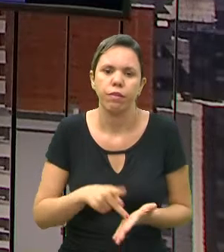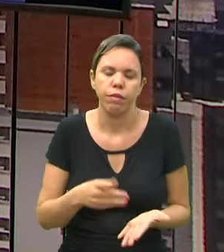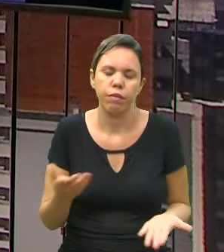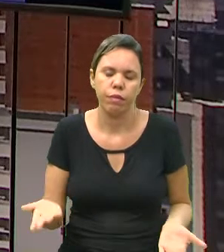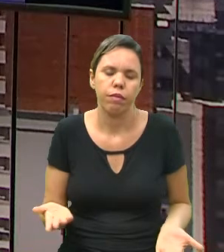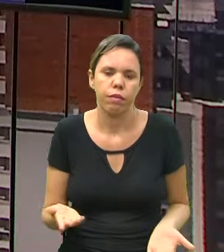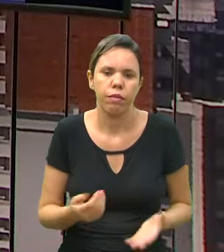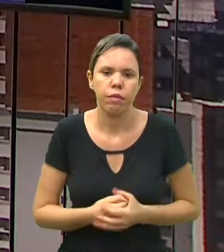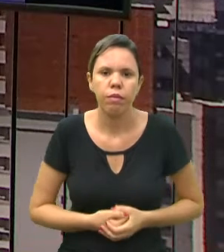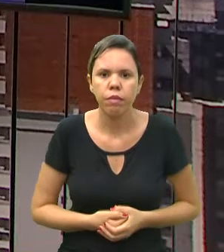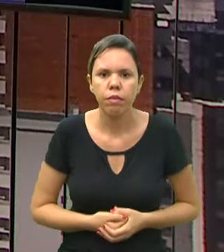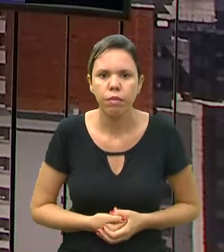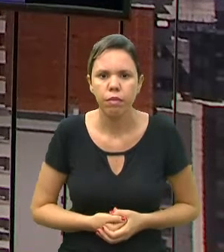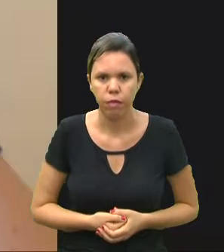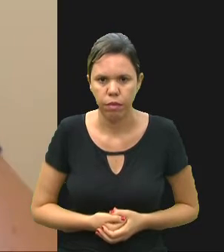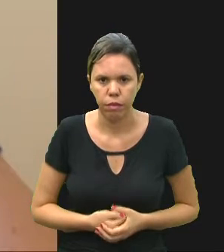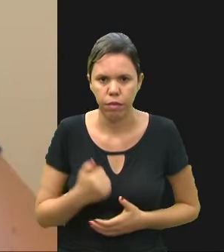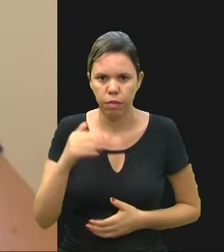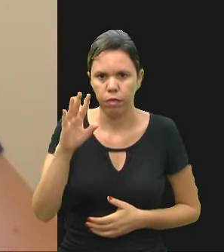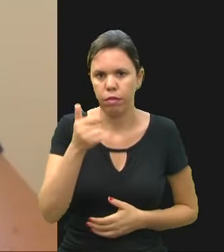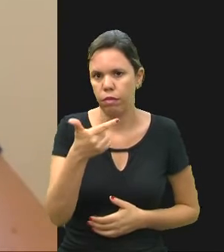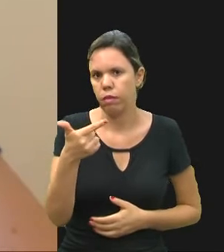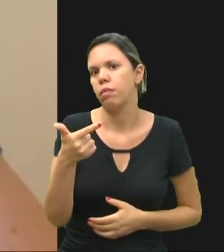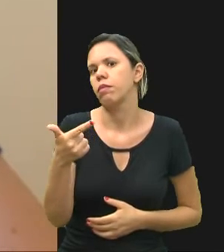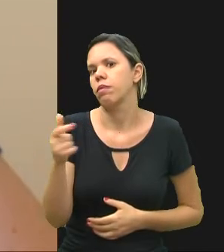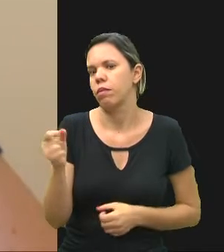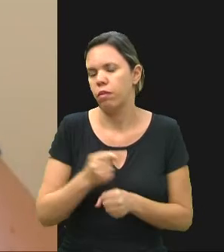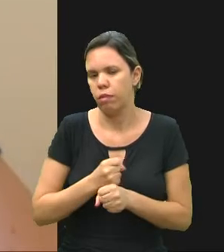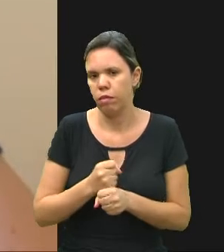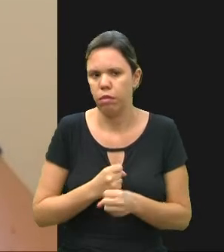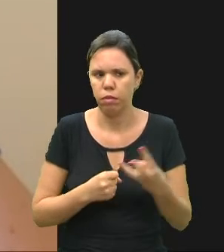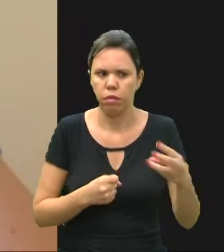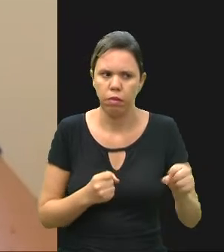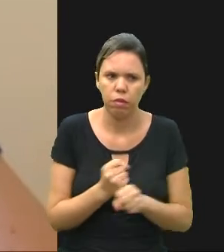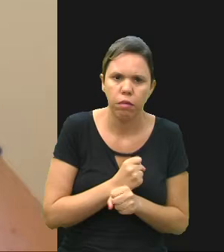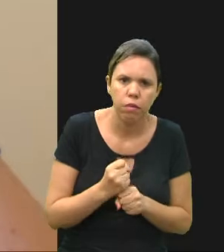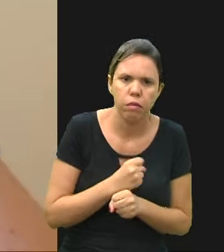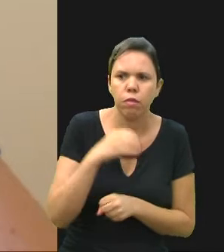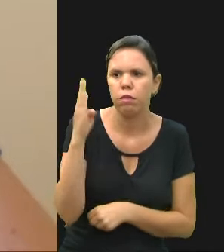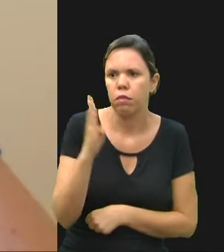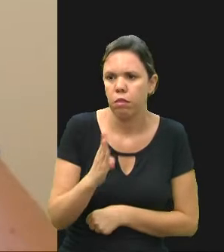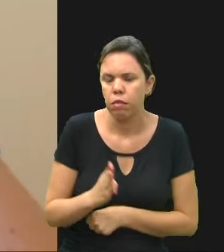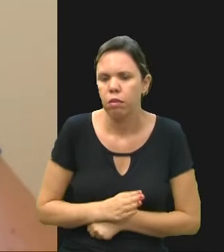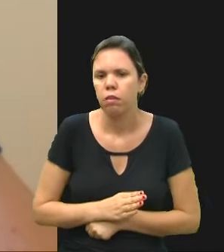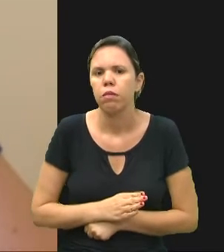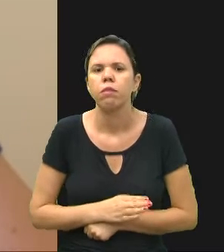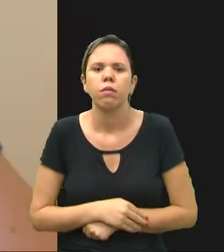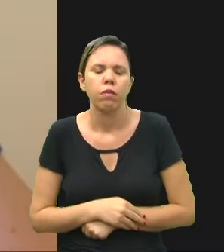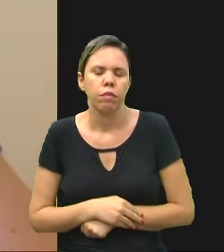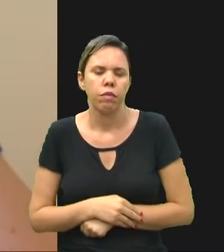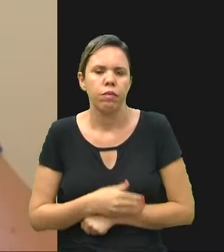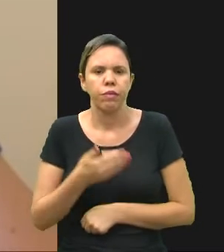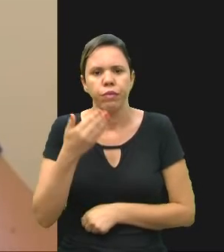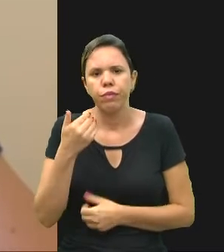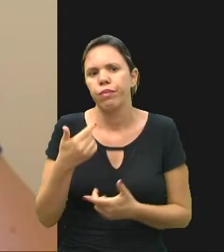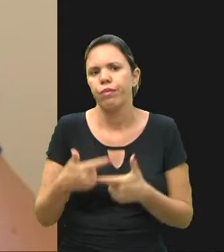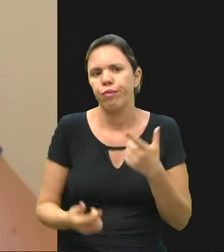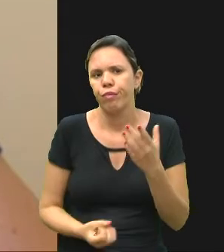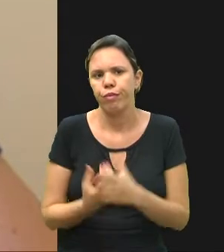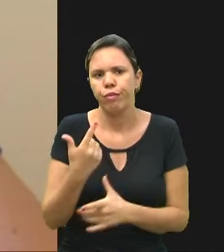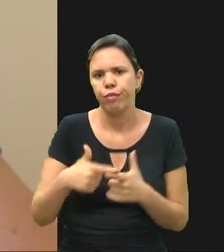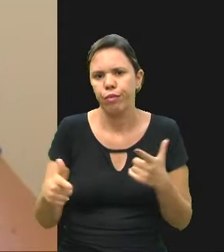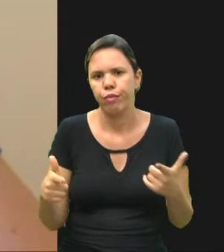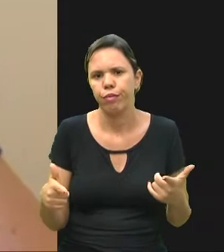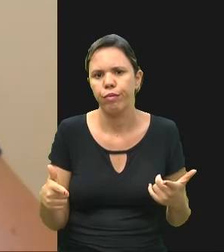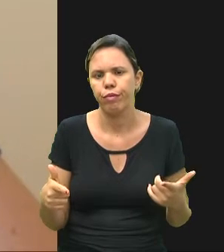Exatamente, Mariana. Já são mais de 2 décadas, talvez 3 décadas, que o Brasil desfruta dessa